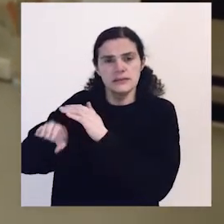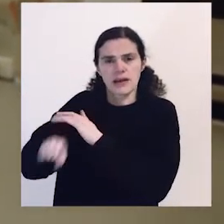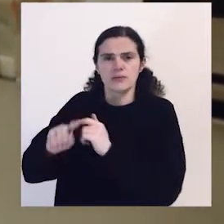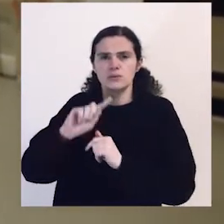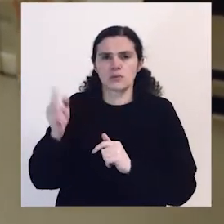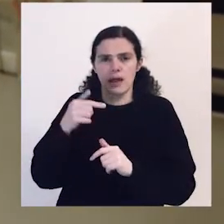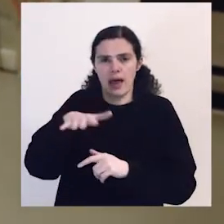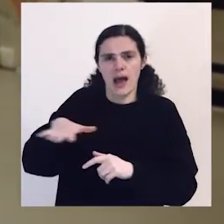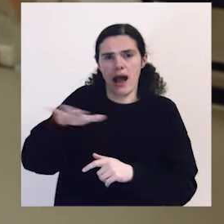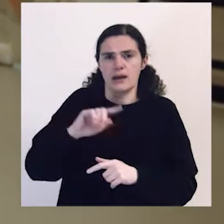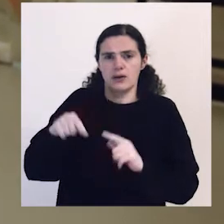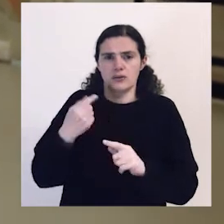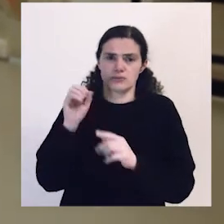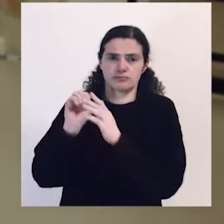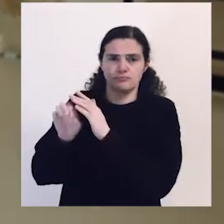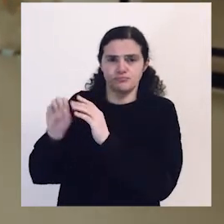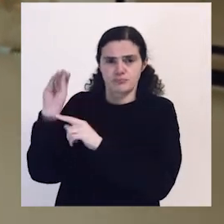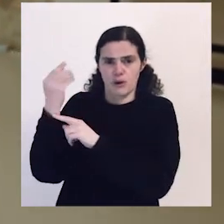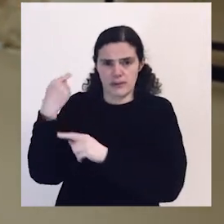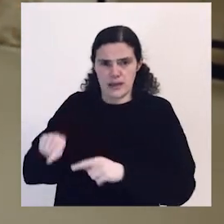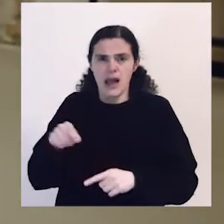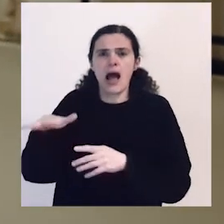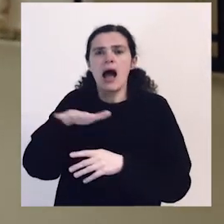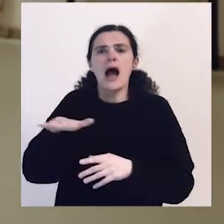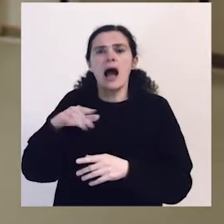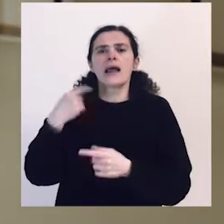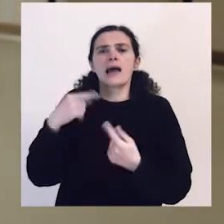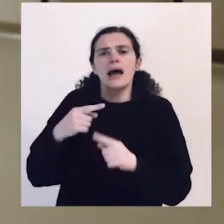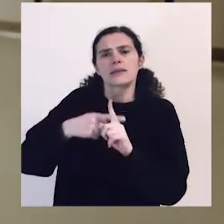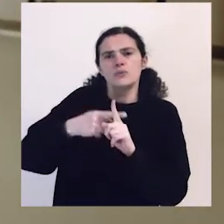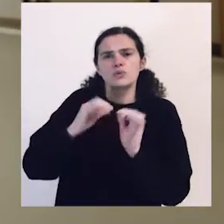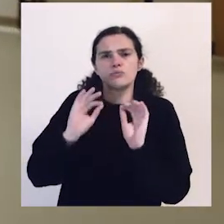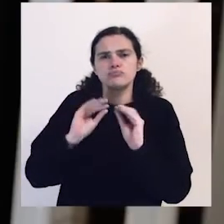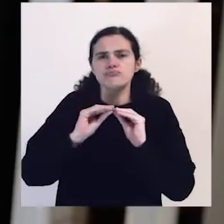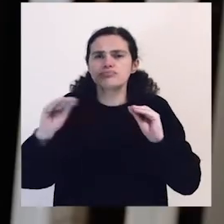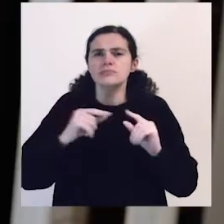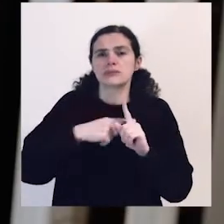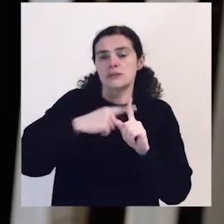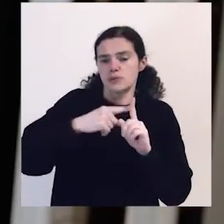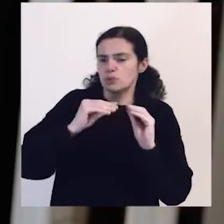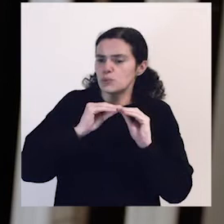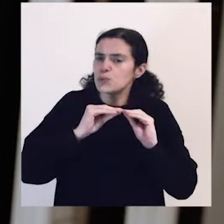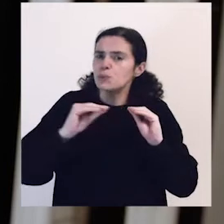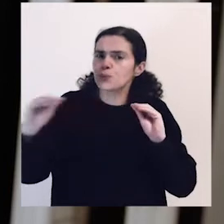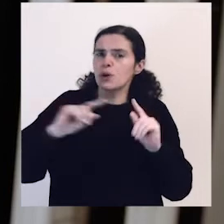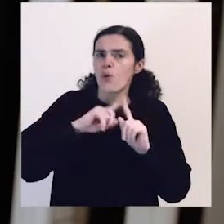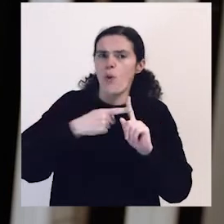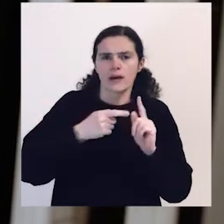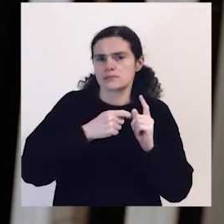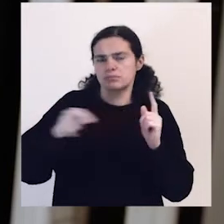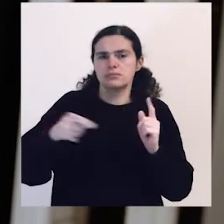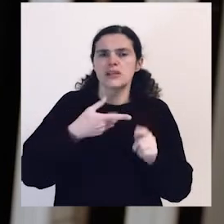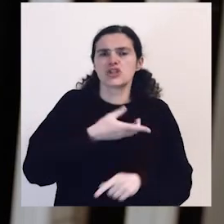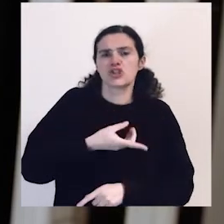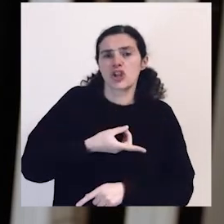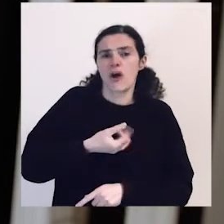reservas. Toda esta zona onde temos armazenadas as obras é uma área que é climatizada, portanto tem uma temperatura constante ao longo de todo o